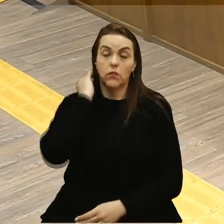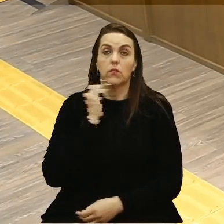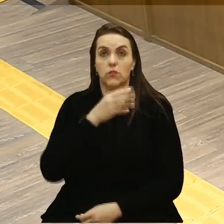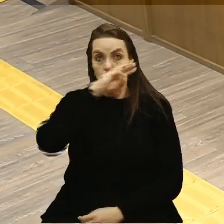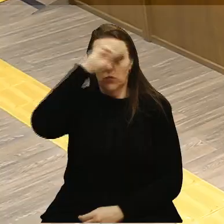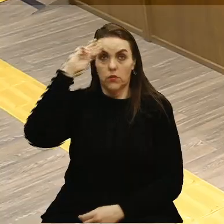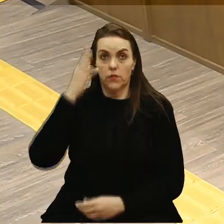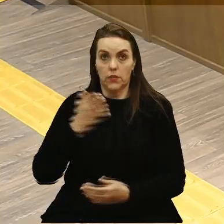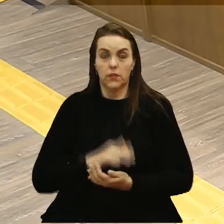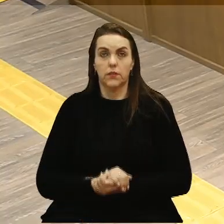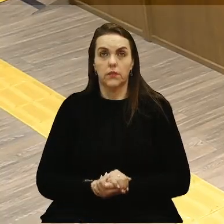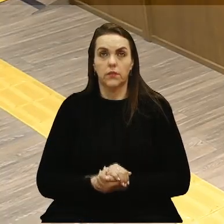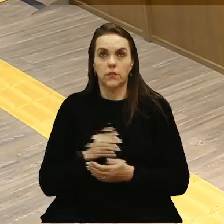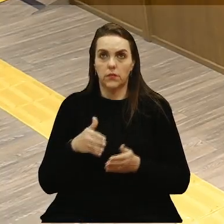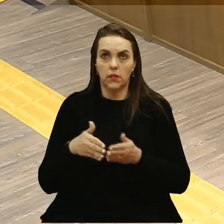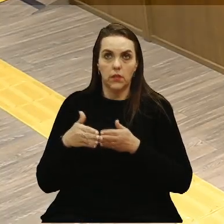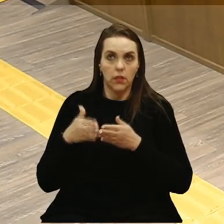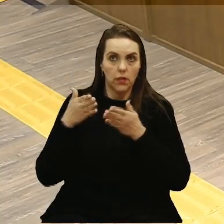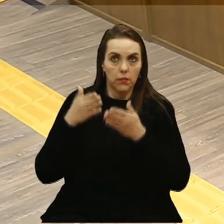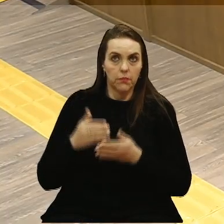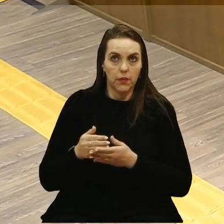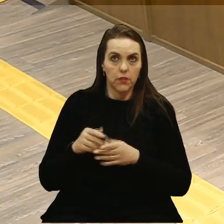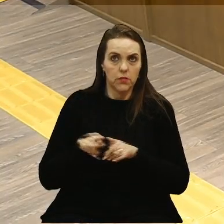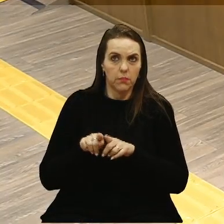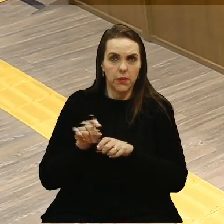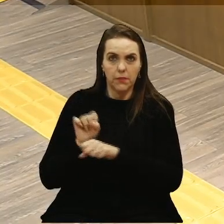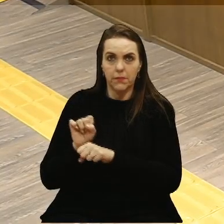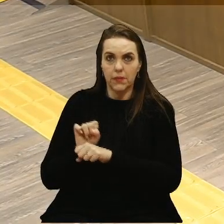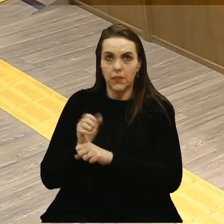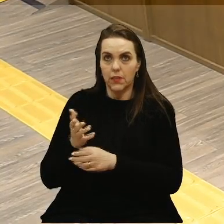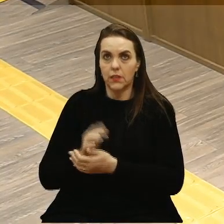O senhor me concederia uma parte nesse período que a gente tem que aguardar?